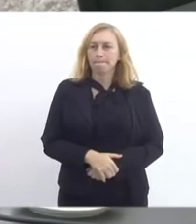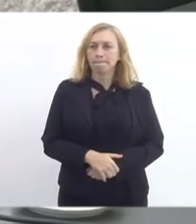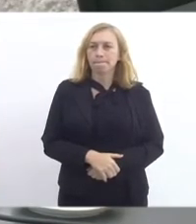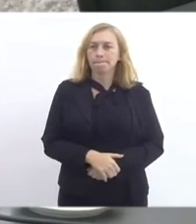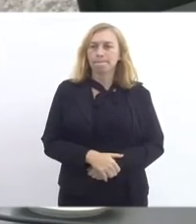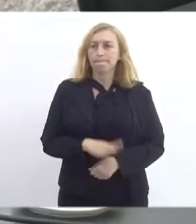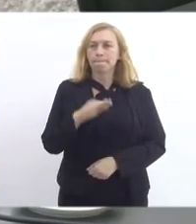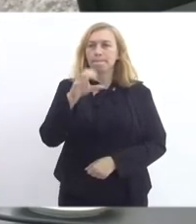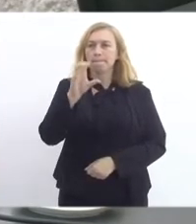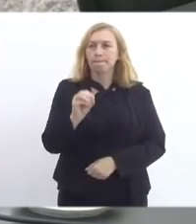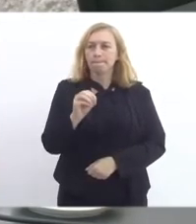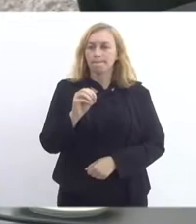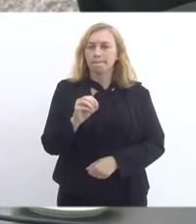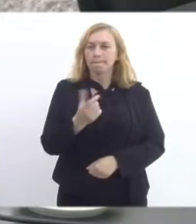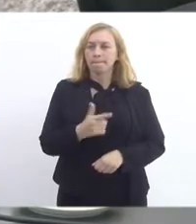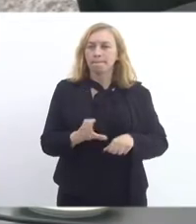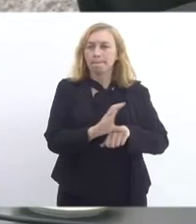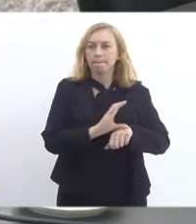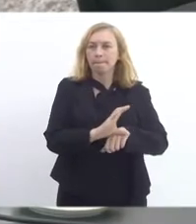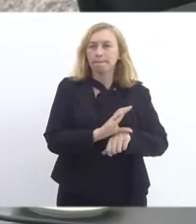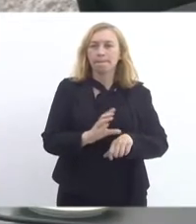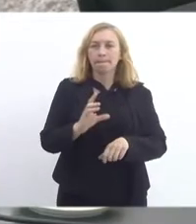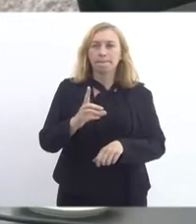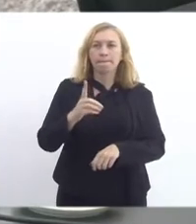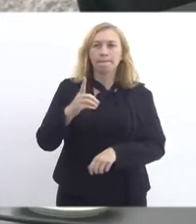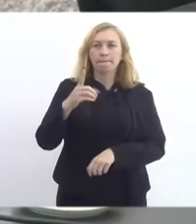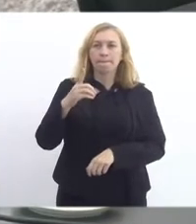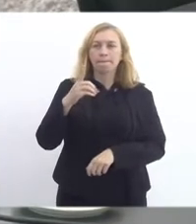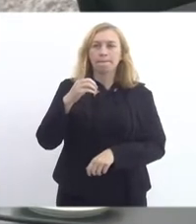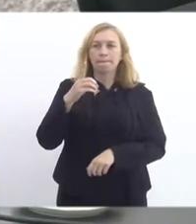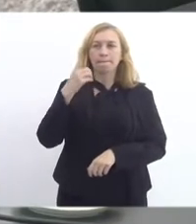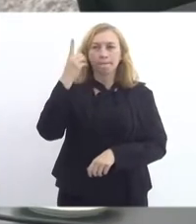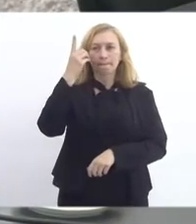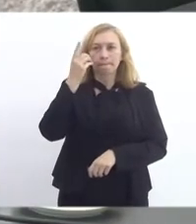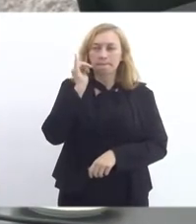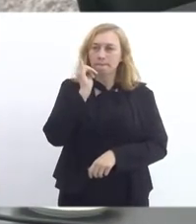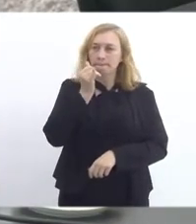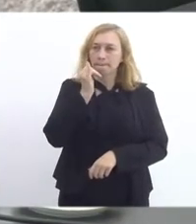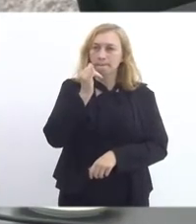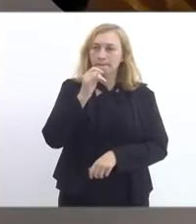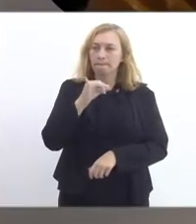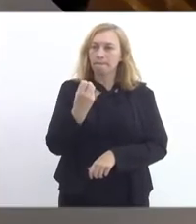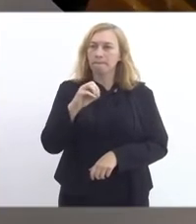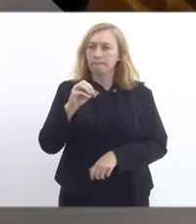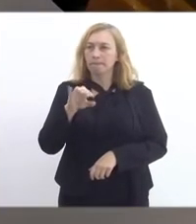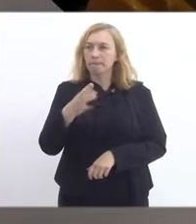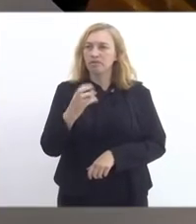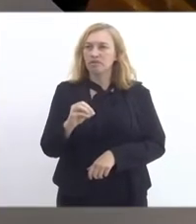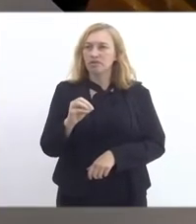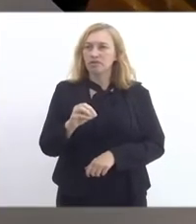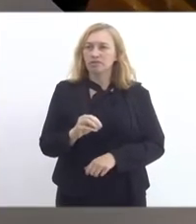Bloco da inconstitucionalidade. Relator, deputado Chico Machado. Uma questão de ordem, presidente, deputado bem rápida.